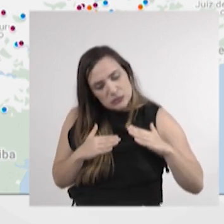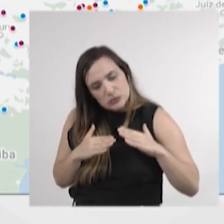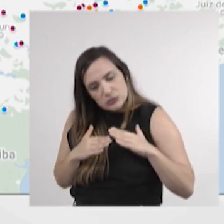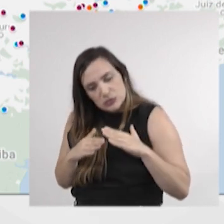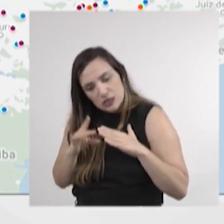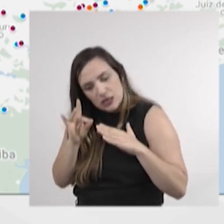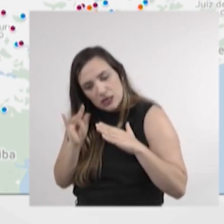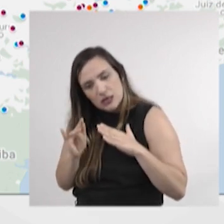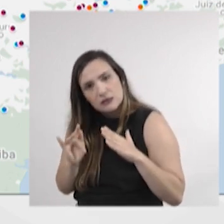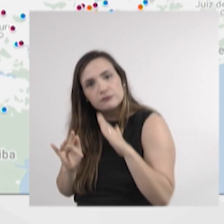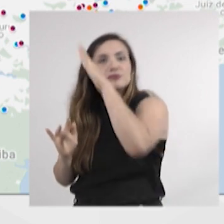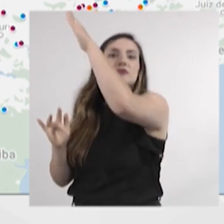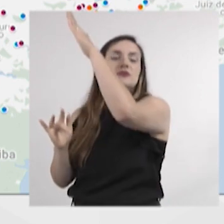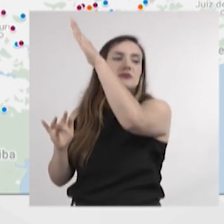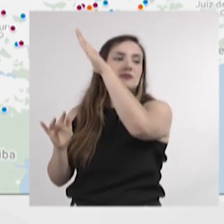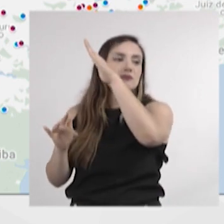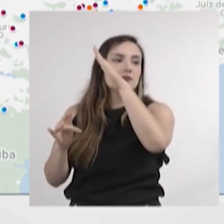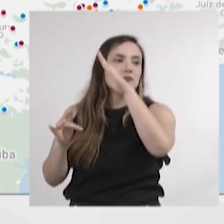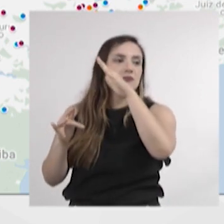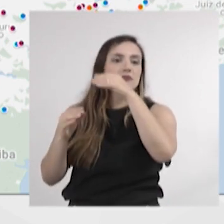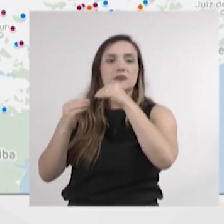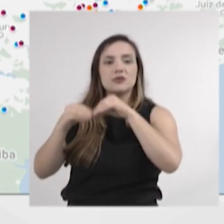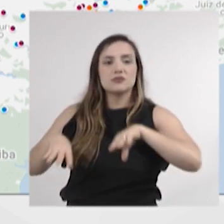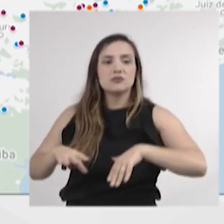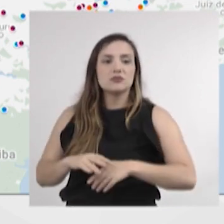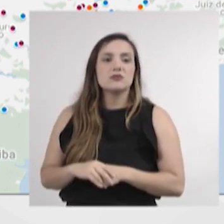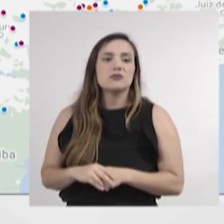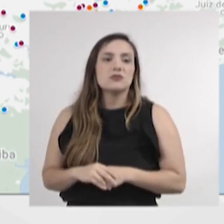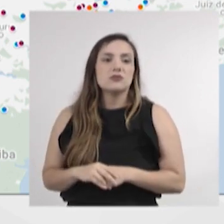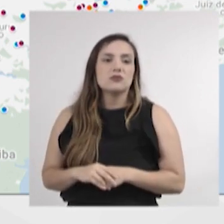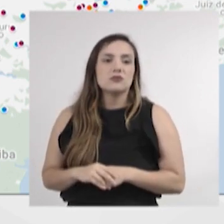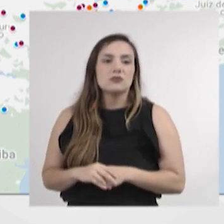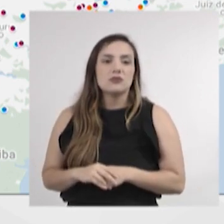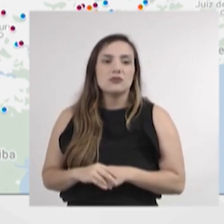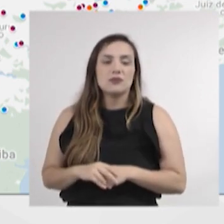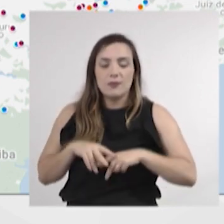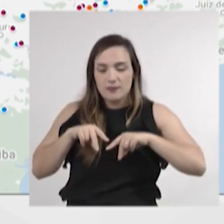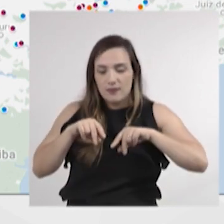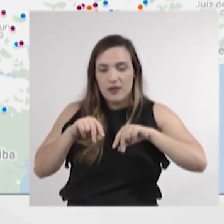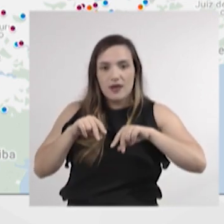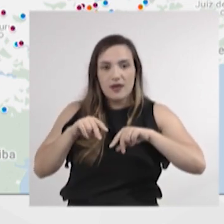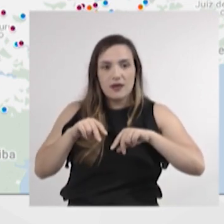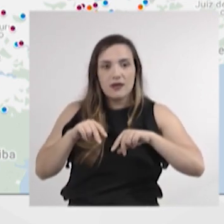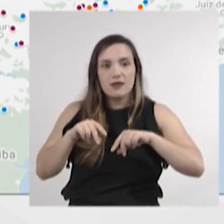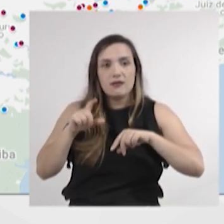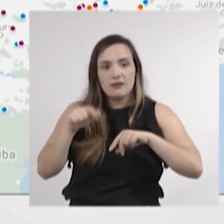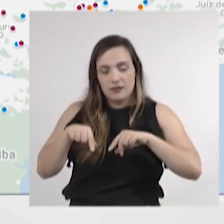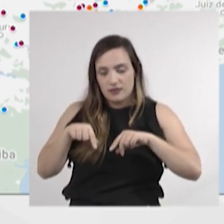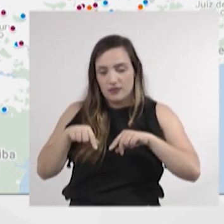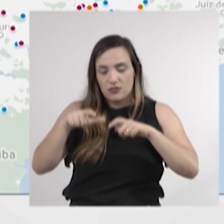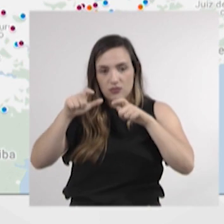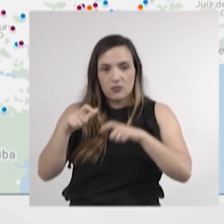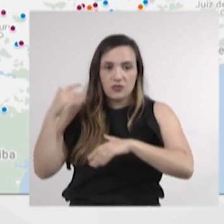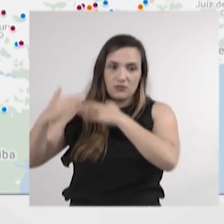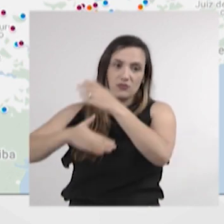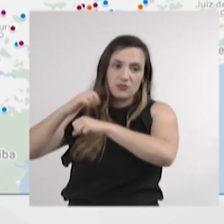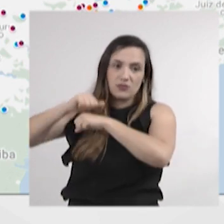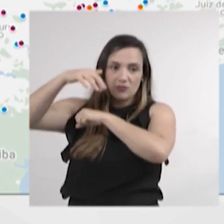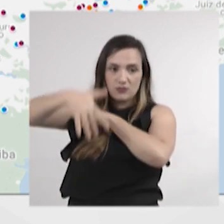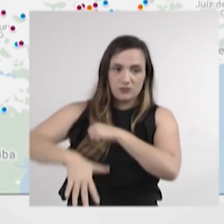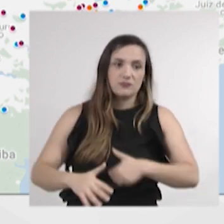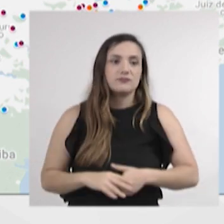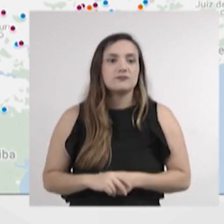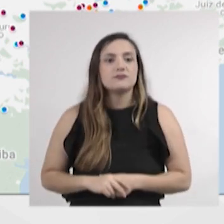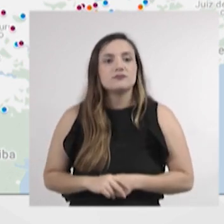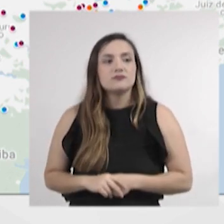vida útil de Porto Primavera, começa a subir o depósito de sedimentos no pé da barragem da Itaipu. A nossa sorte é que,